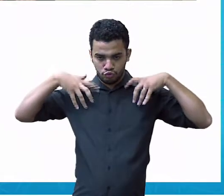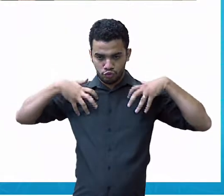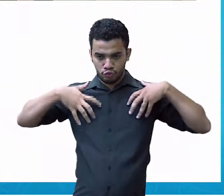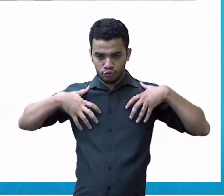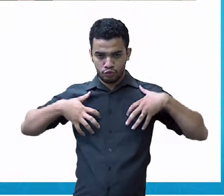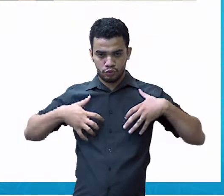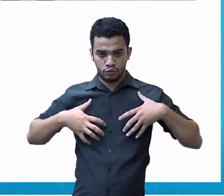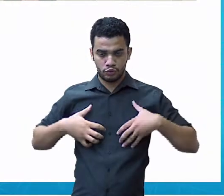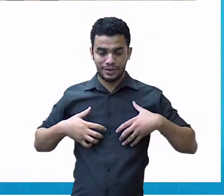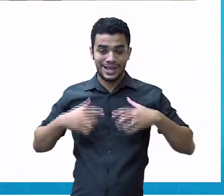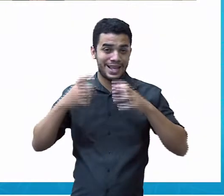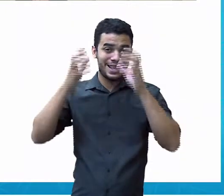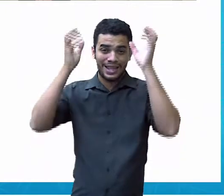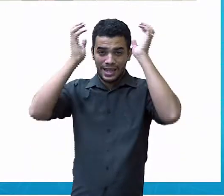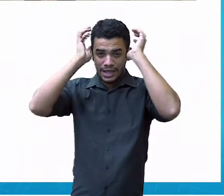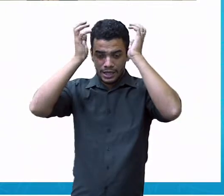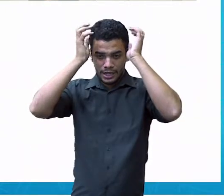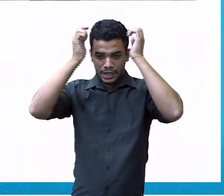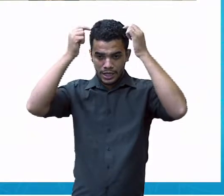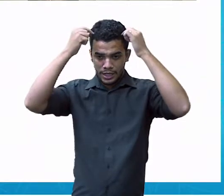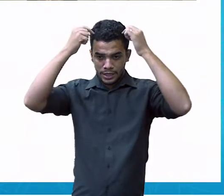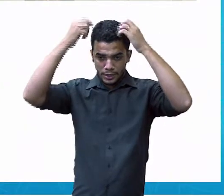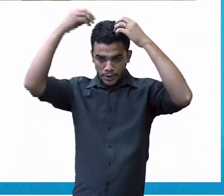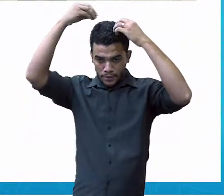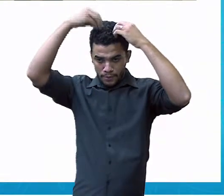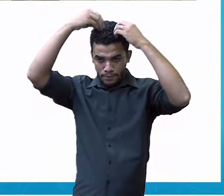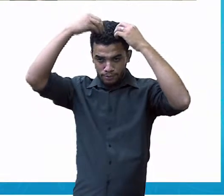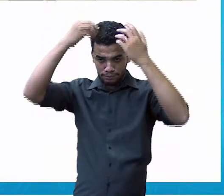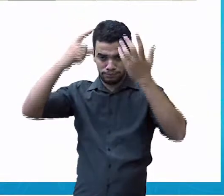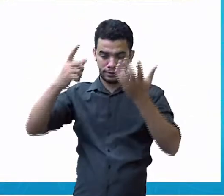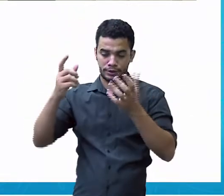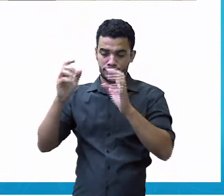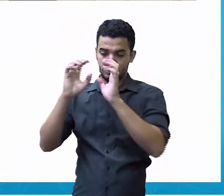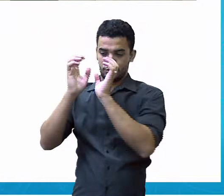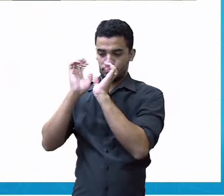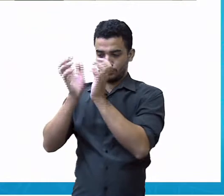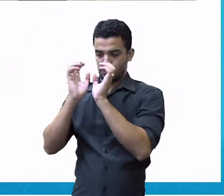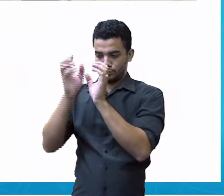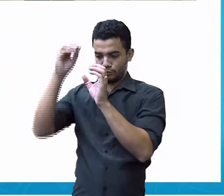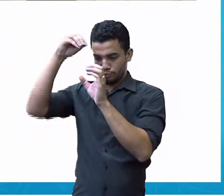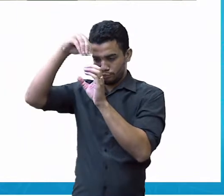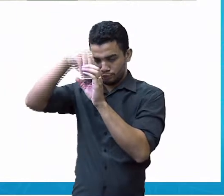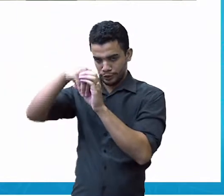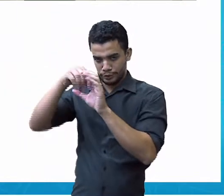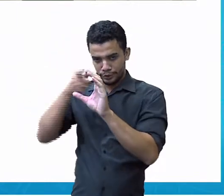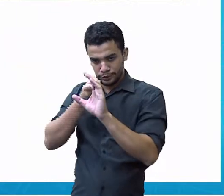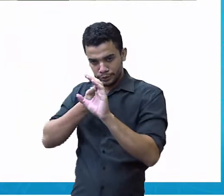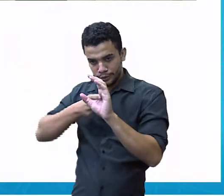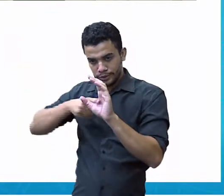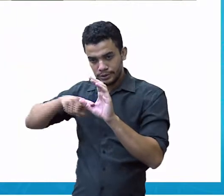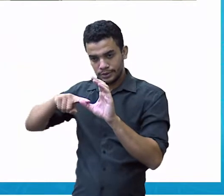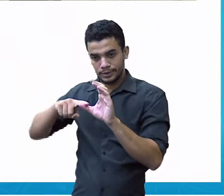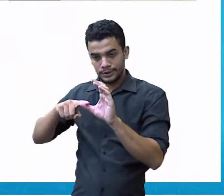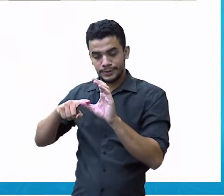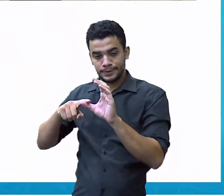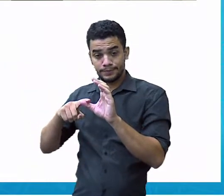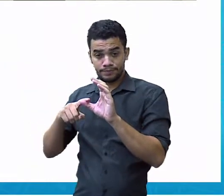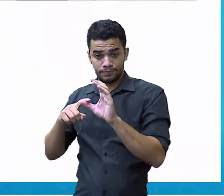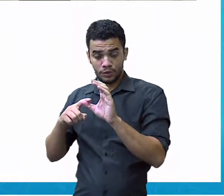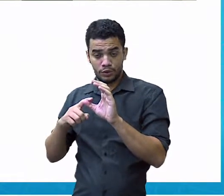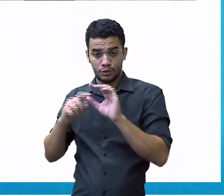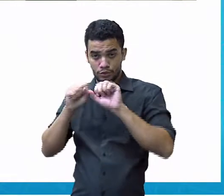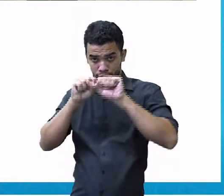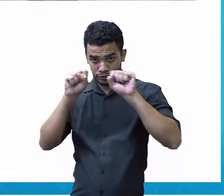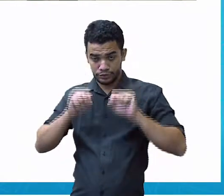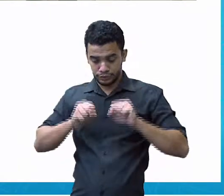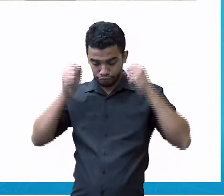seja, dentro do nosso crânio. O nosso sistema nervoso central é formado